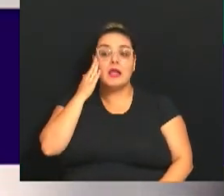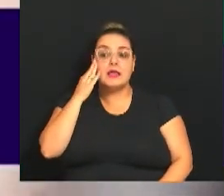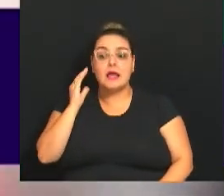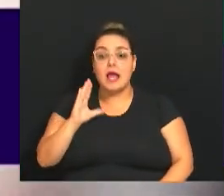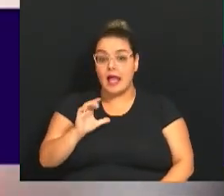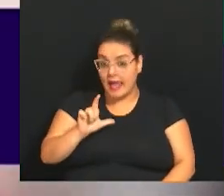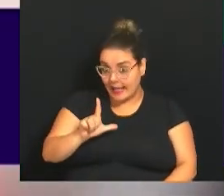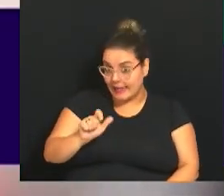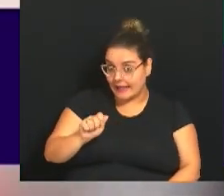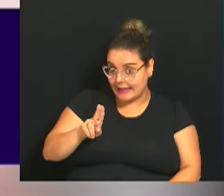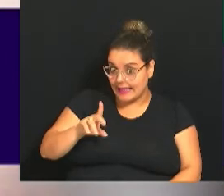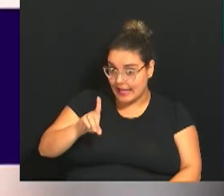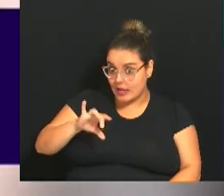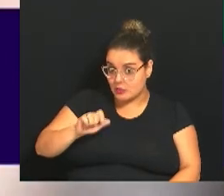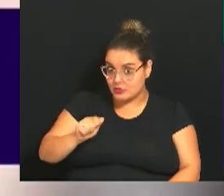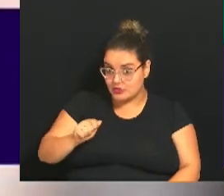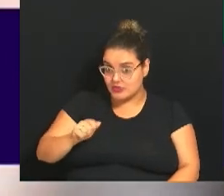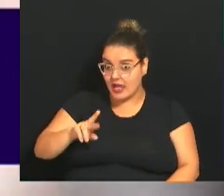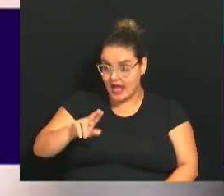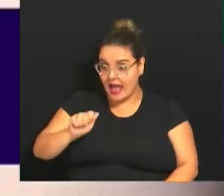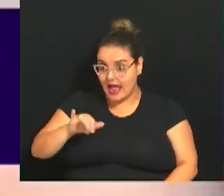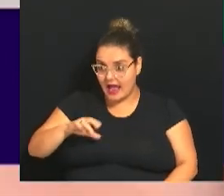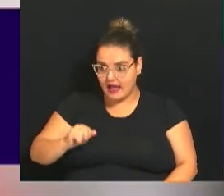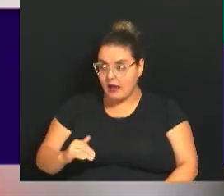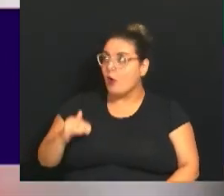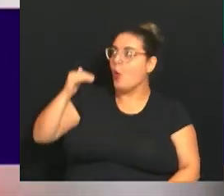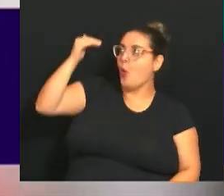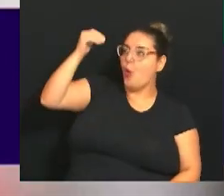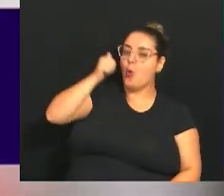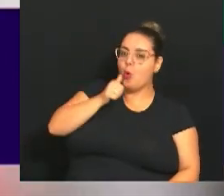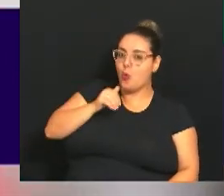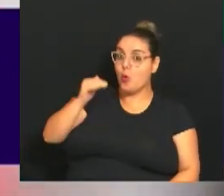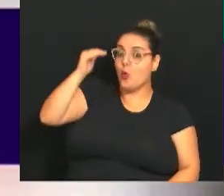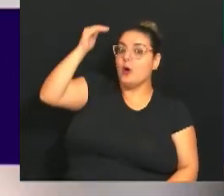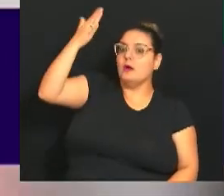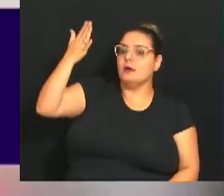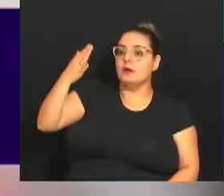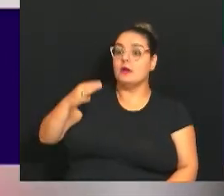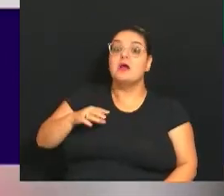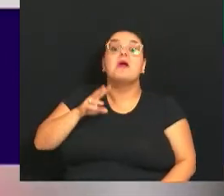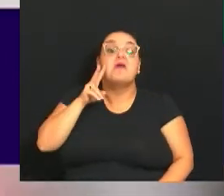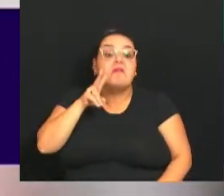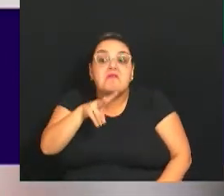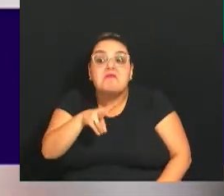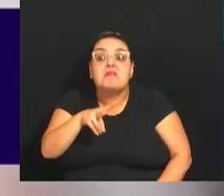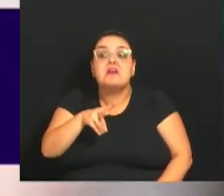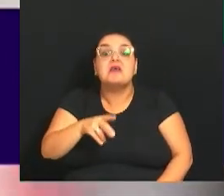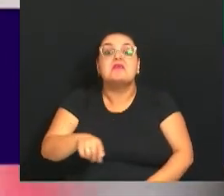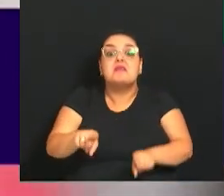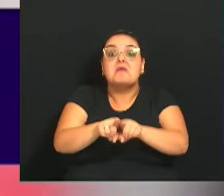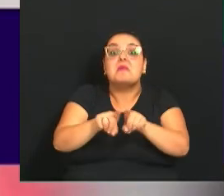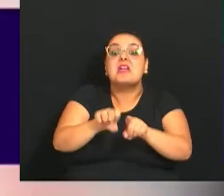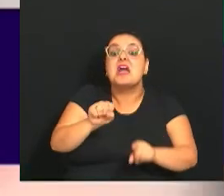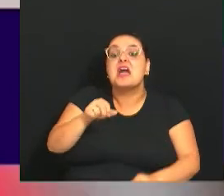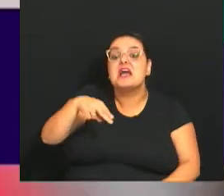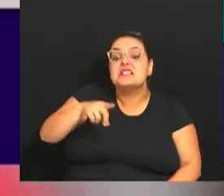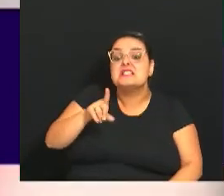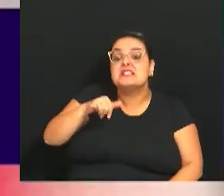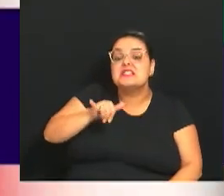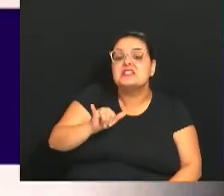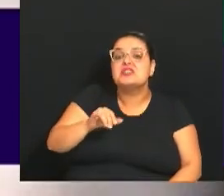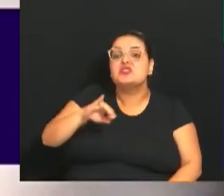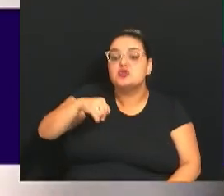Raia nasceu lá, né? Aquela grandona. Descobri aqui na internet que a Sandy e o Júnior também. Então